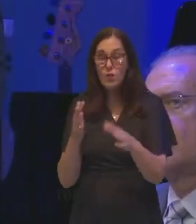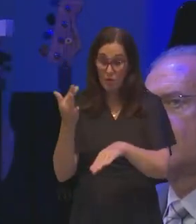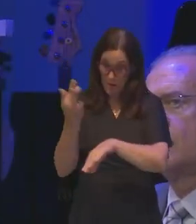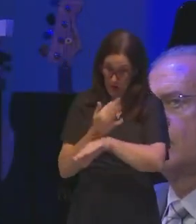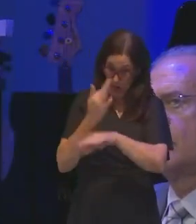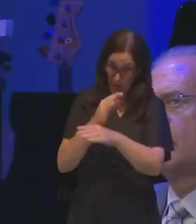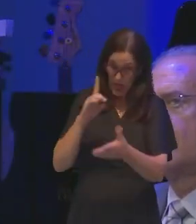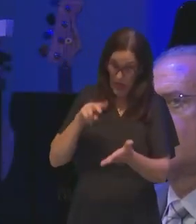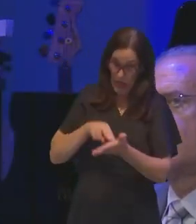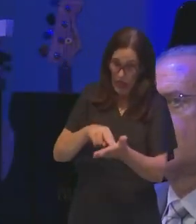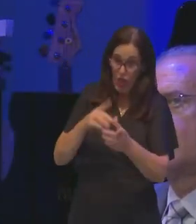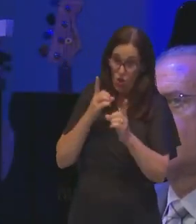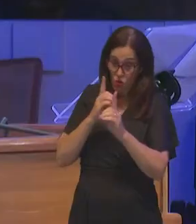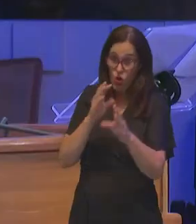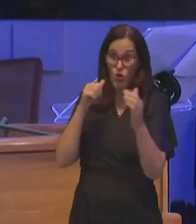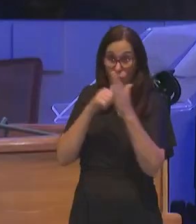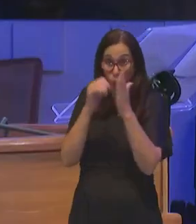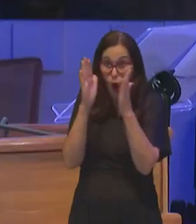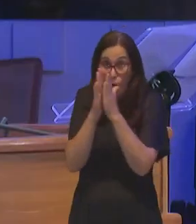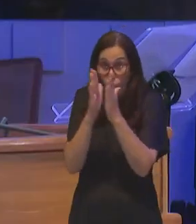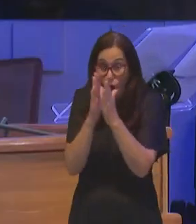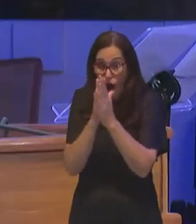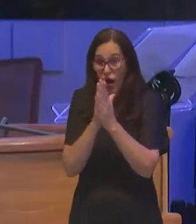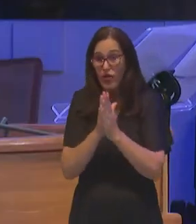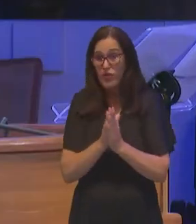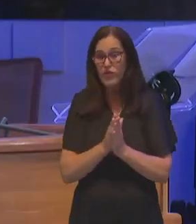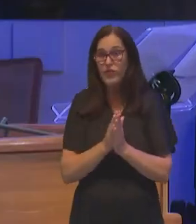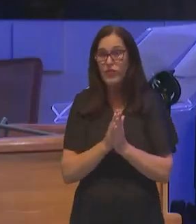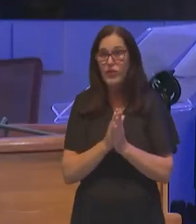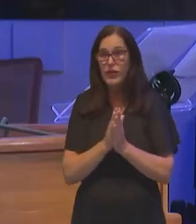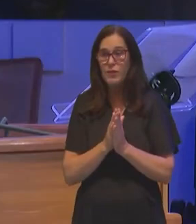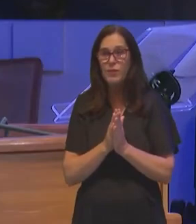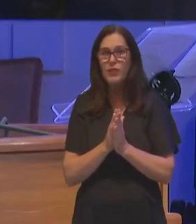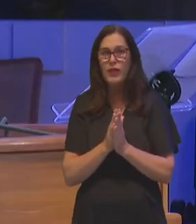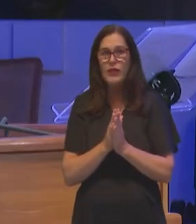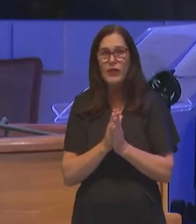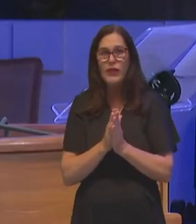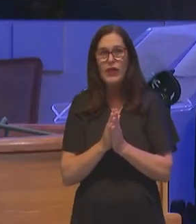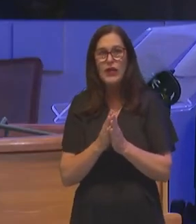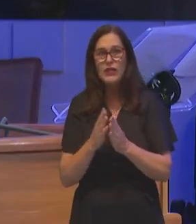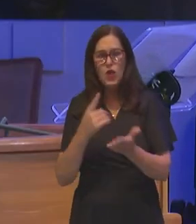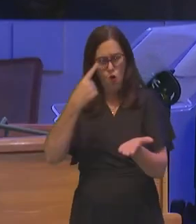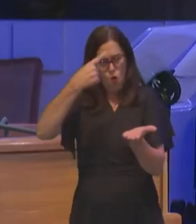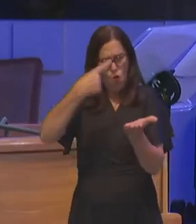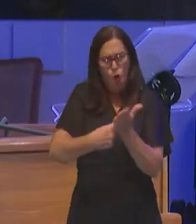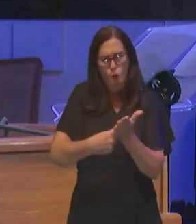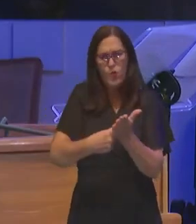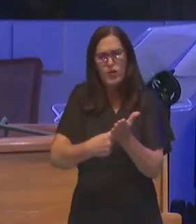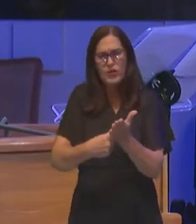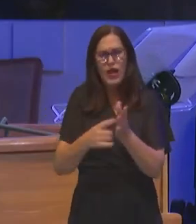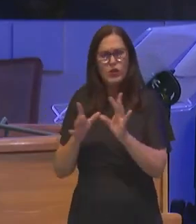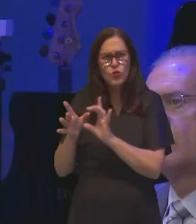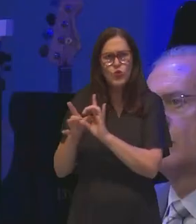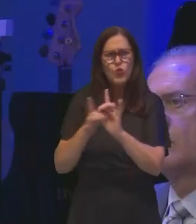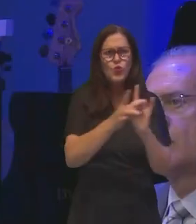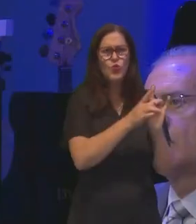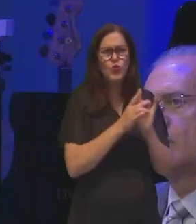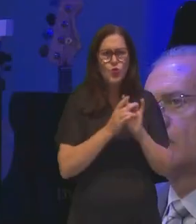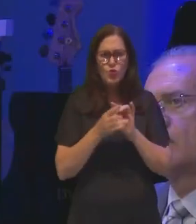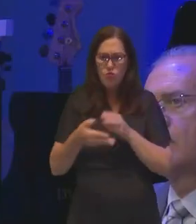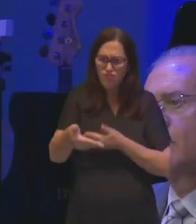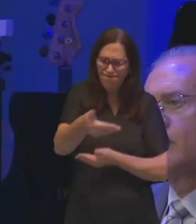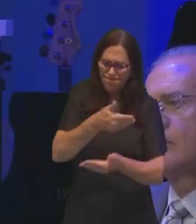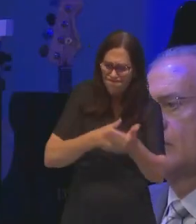na doutrina, na oração, como já havia esse senso, esse compromisso da unidade uns com